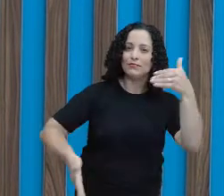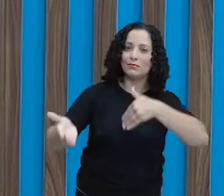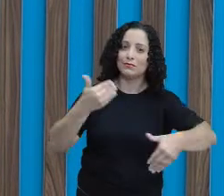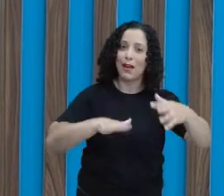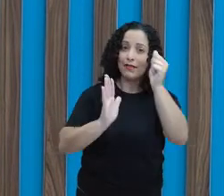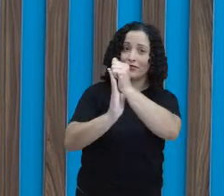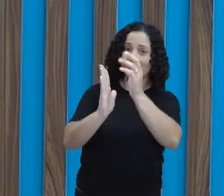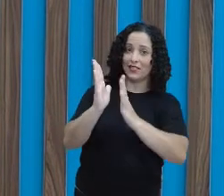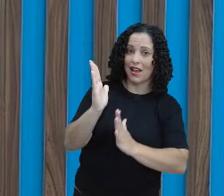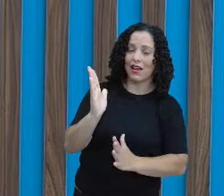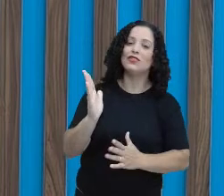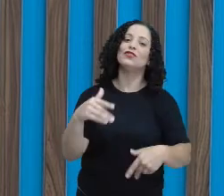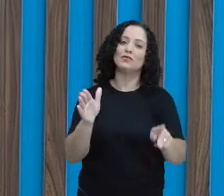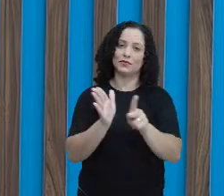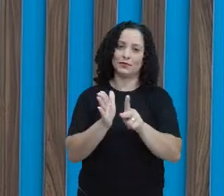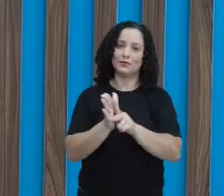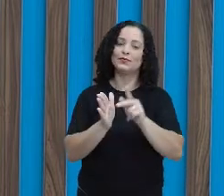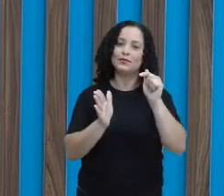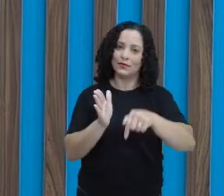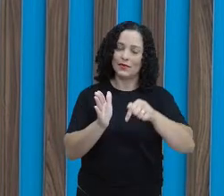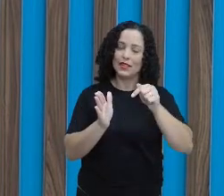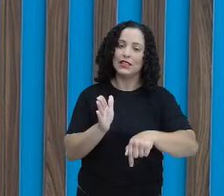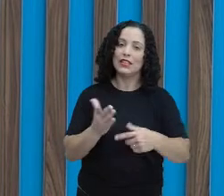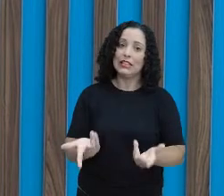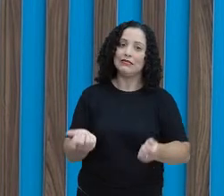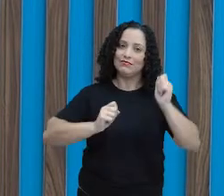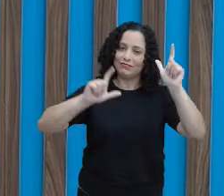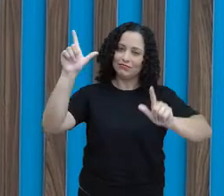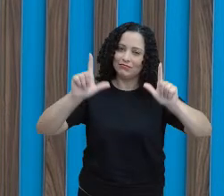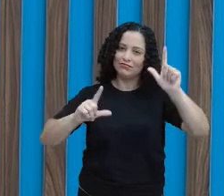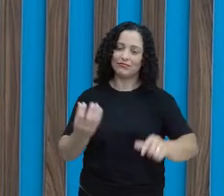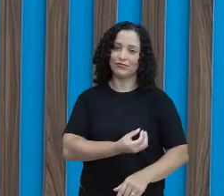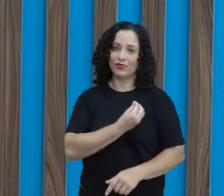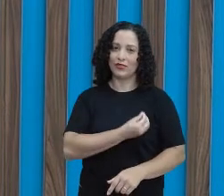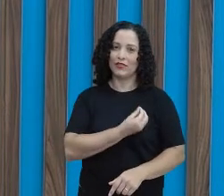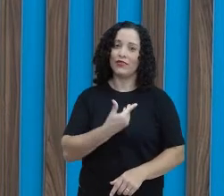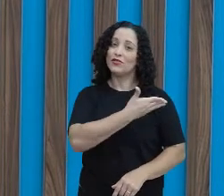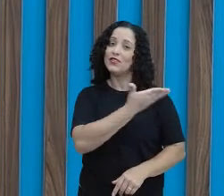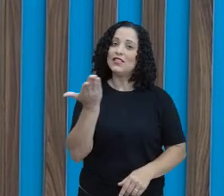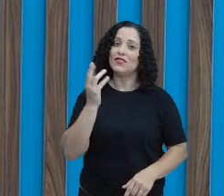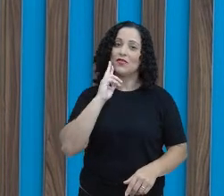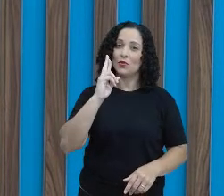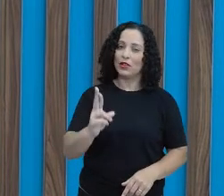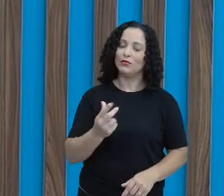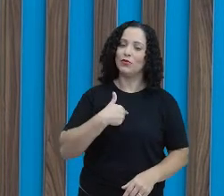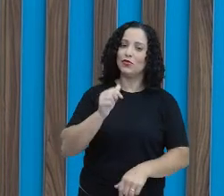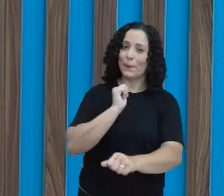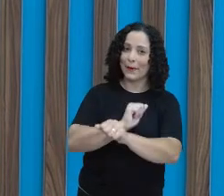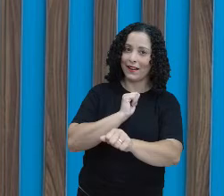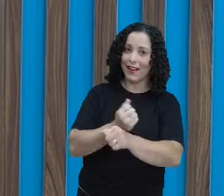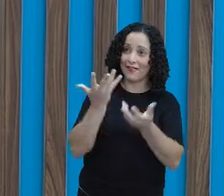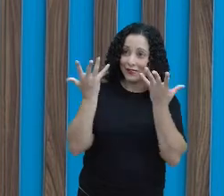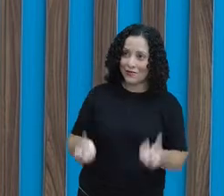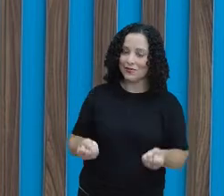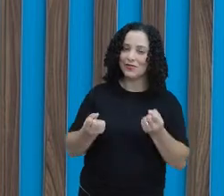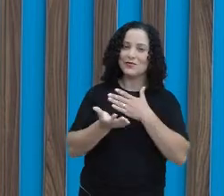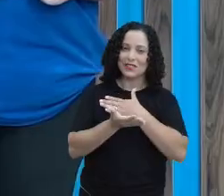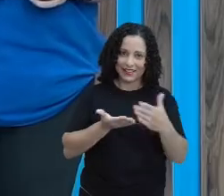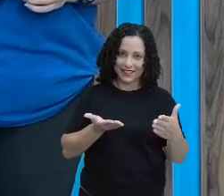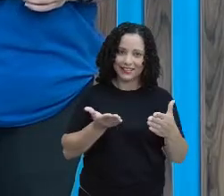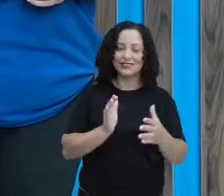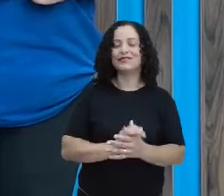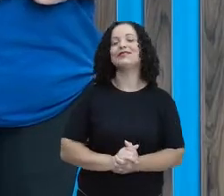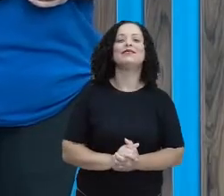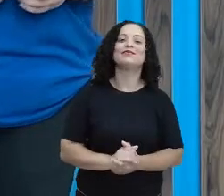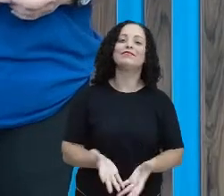atividades que a professora Carol fizer agora aqui, no ao vivo, e vocês vão responder. Então, estou aguardando vocês. Vamos lá, Carol?